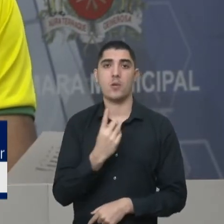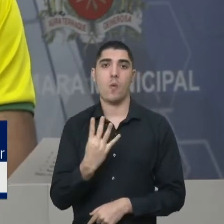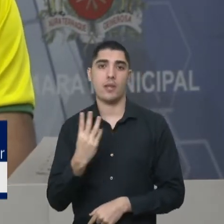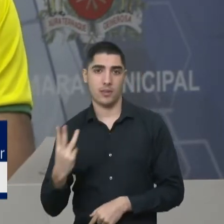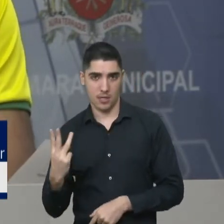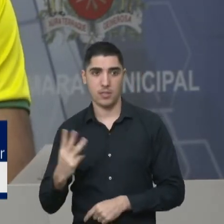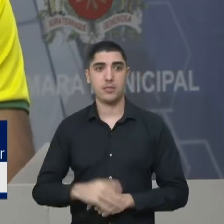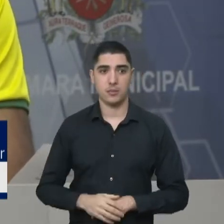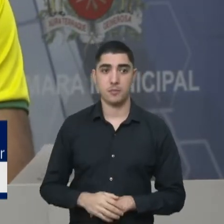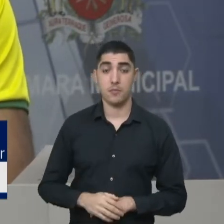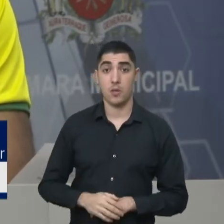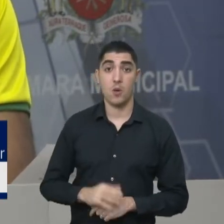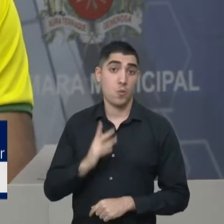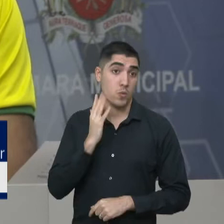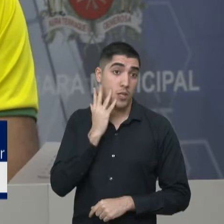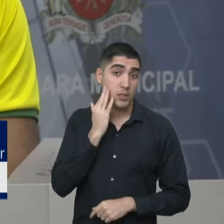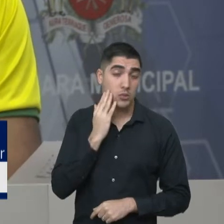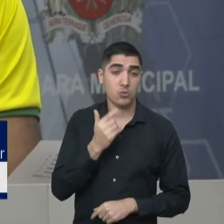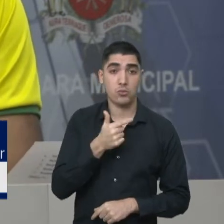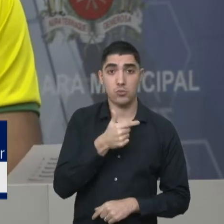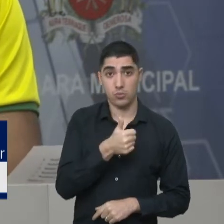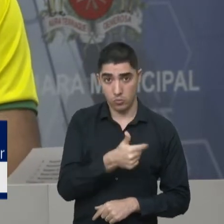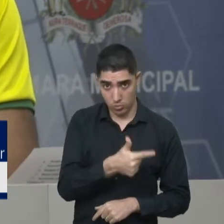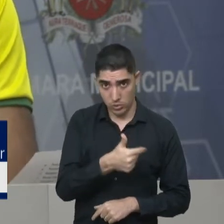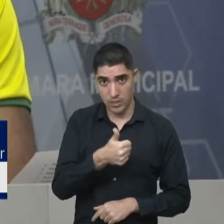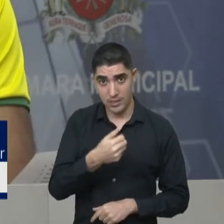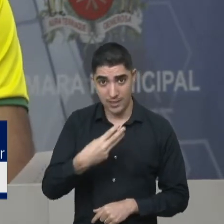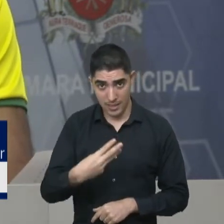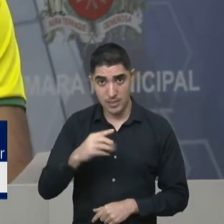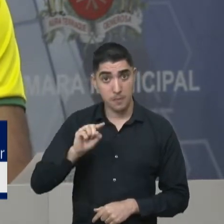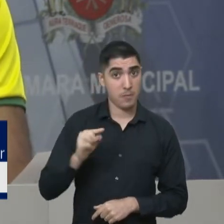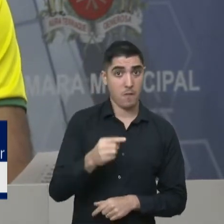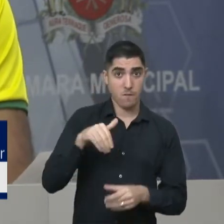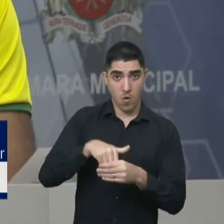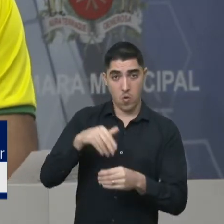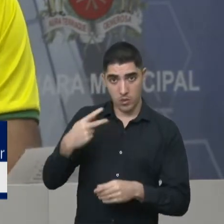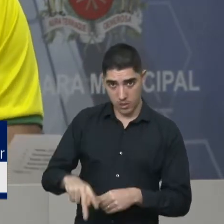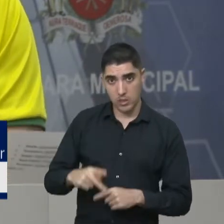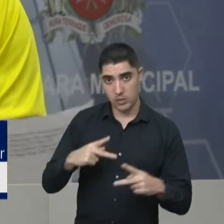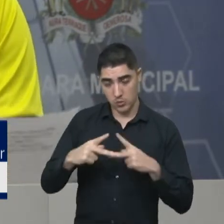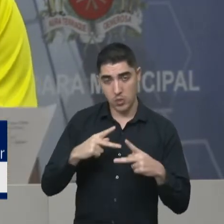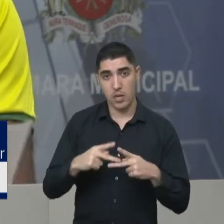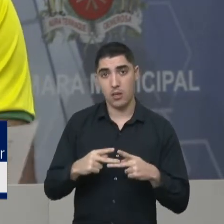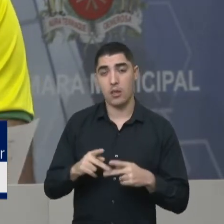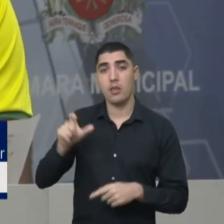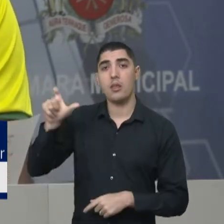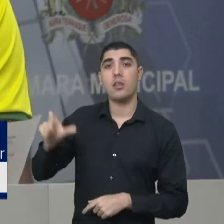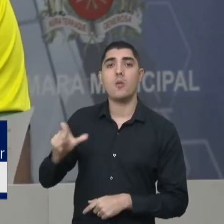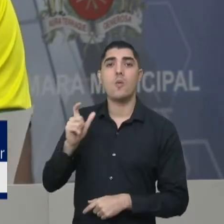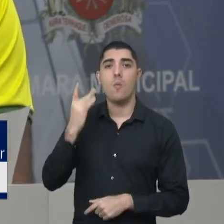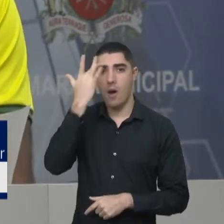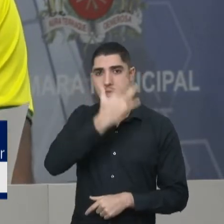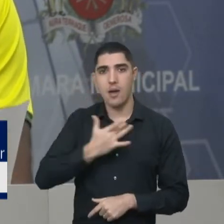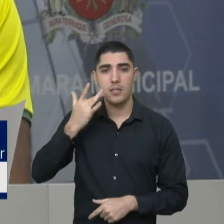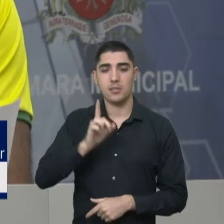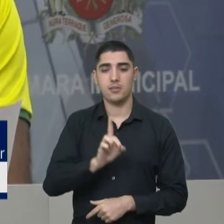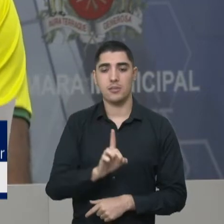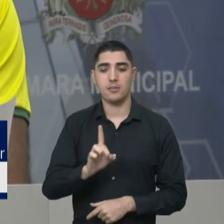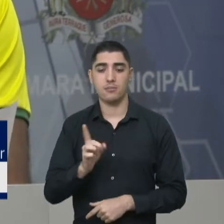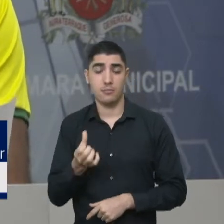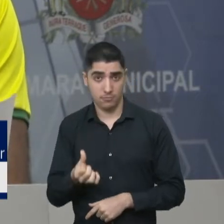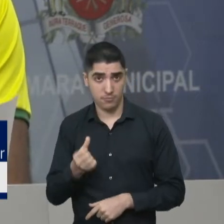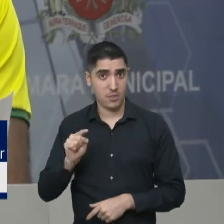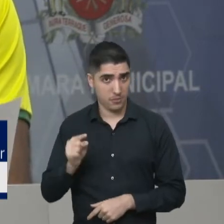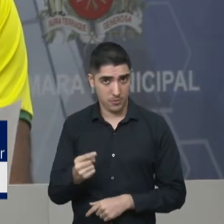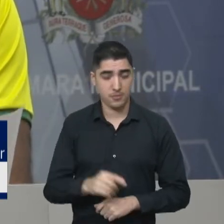fez 213 mil votos em São José e o Haddad 116. Vamos